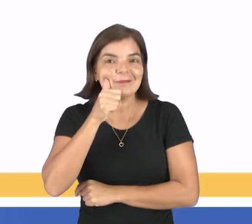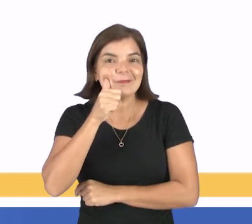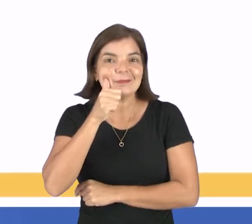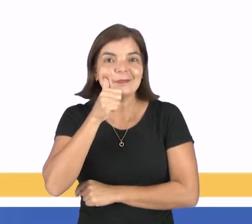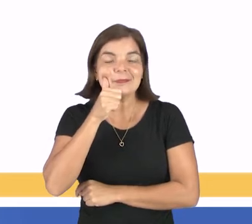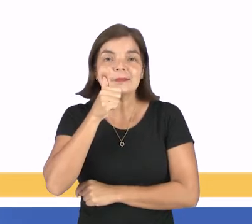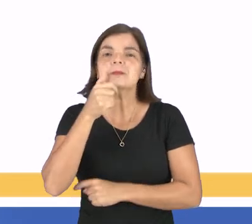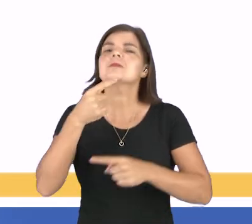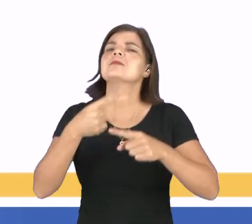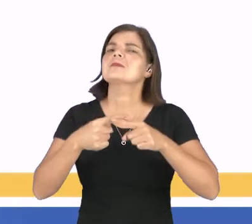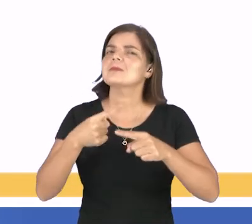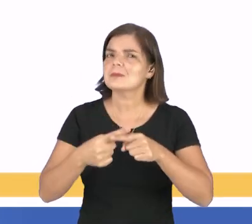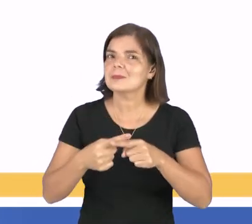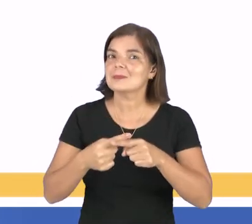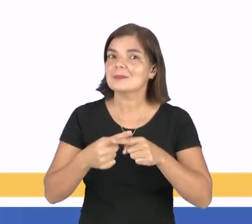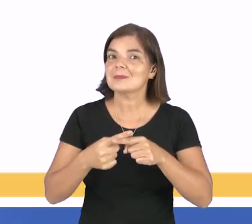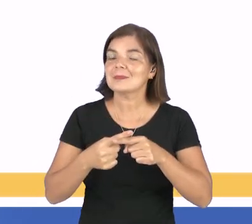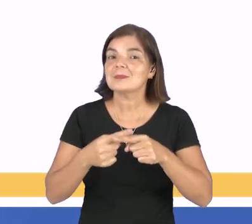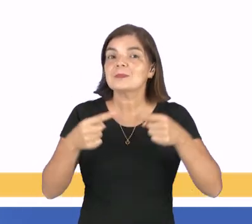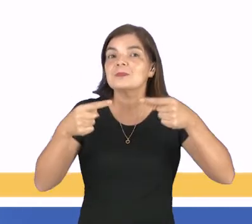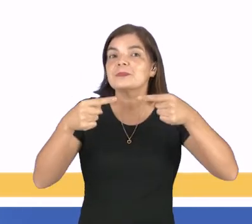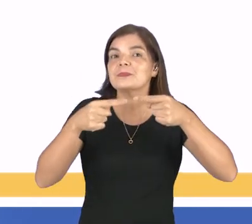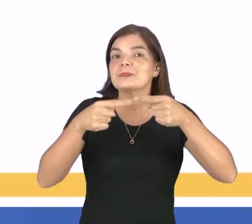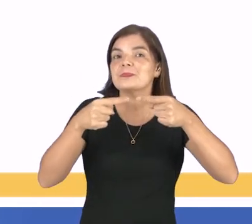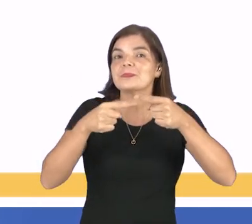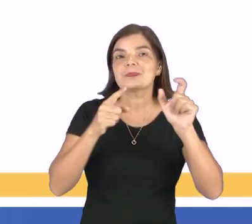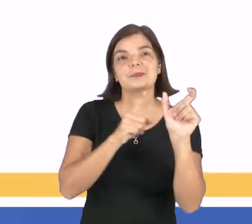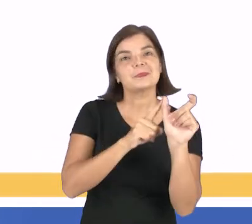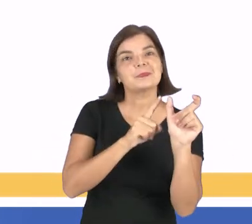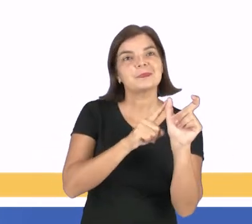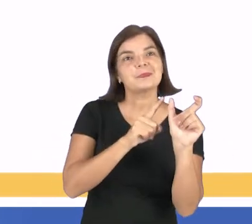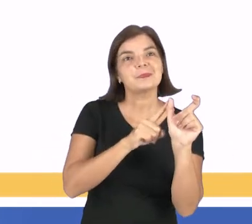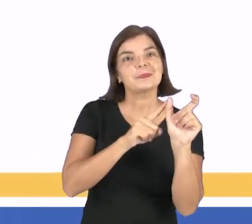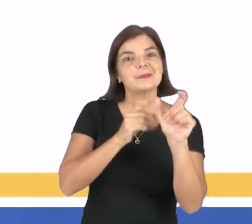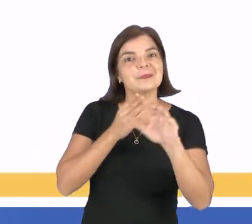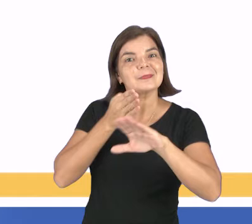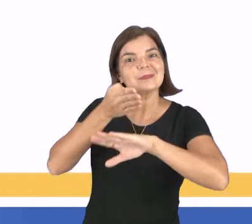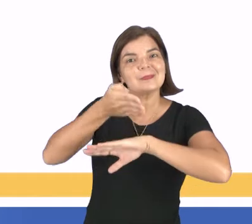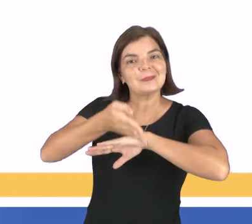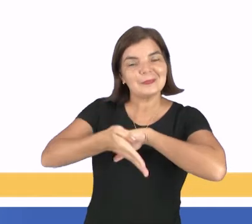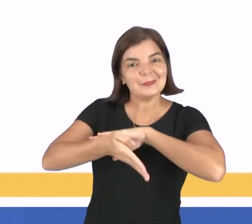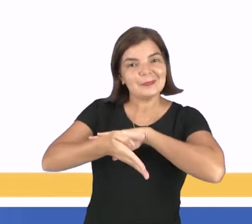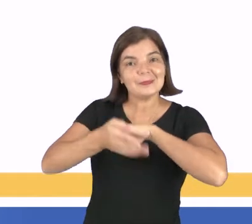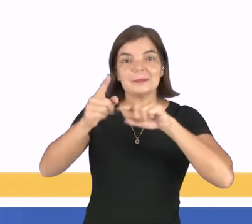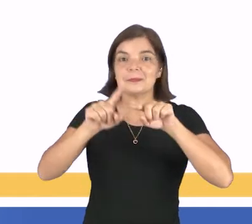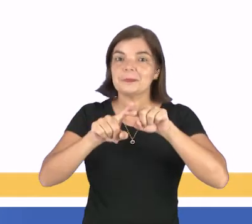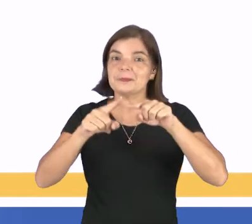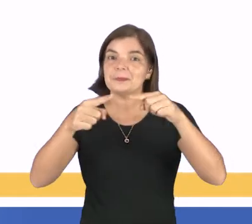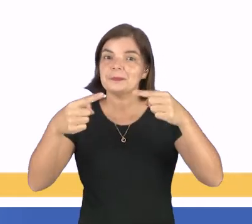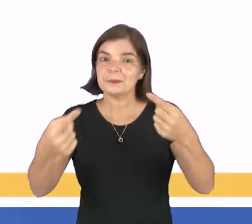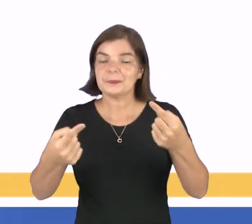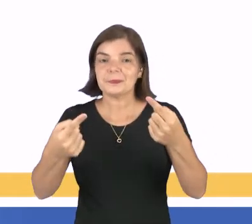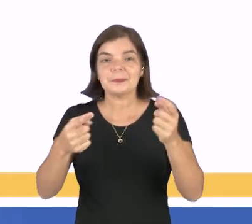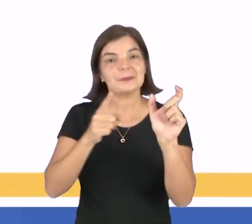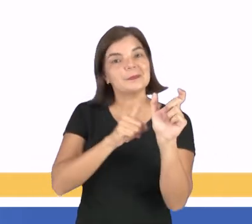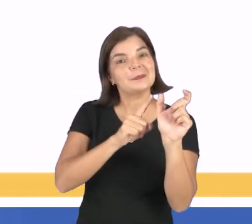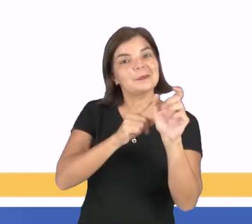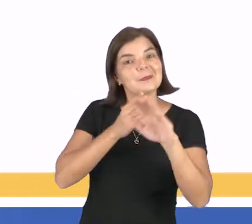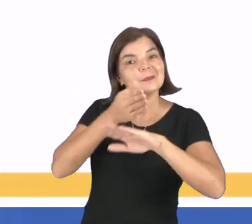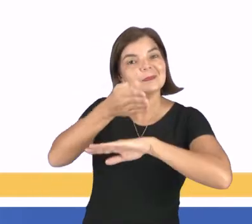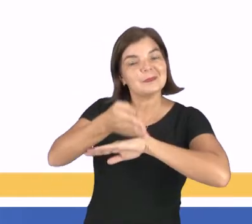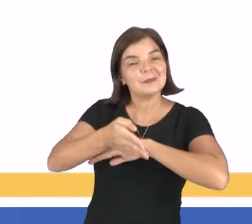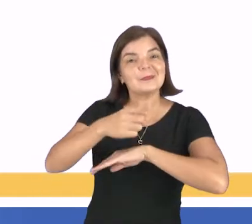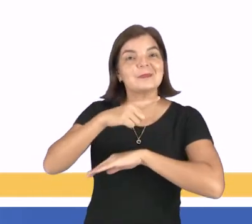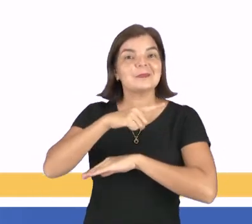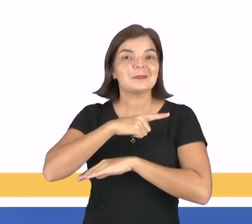feminino. Por quê? Porque está concordando com a palavra entrada, mas porque a palavra entrada tem